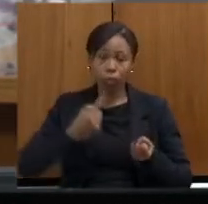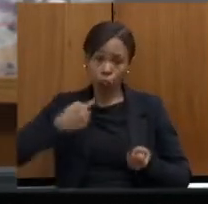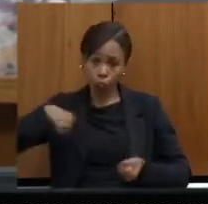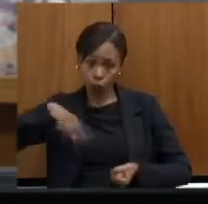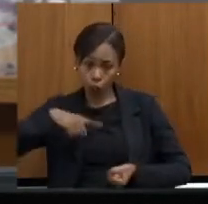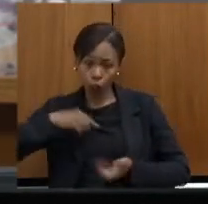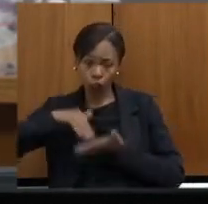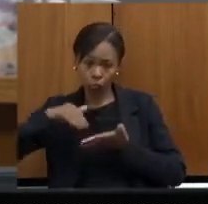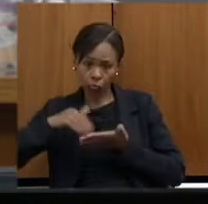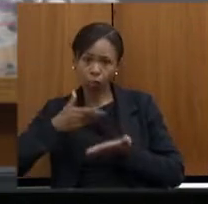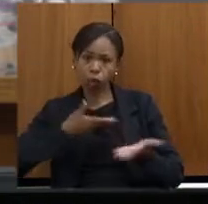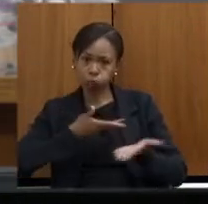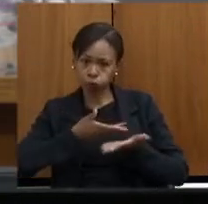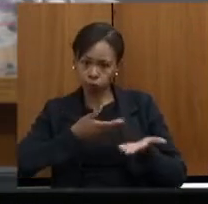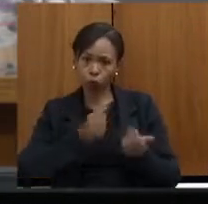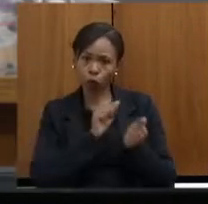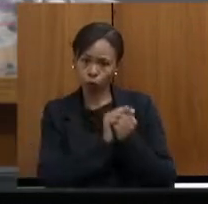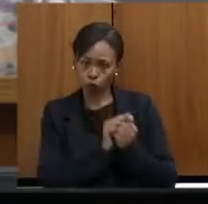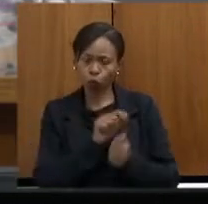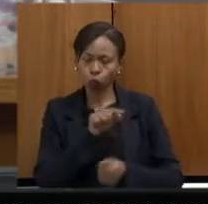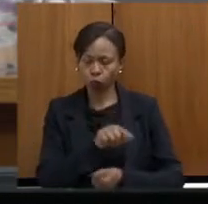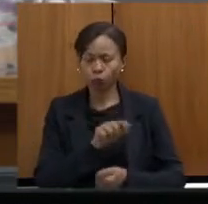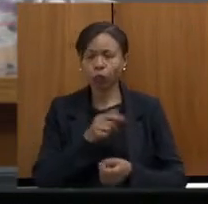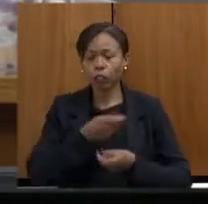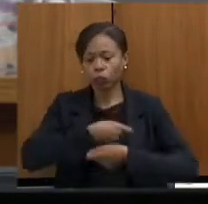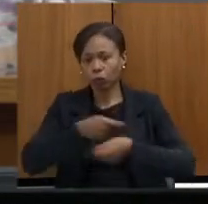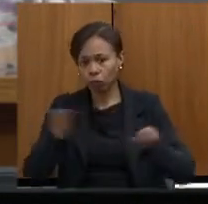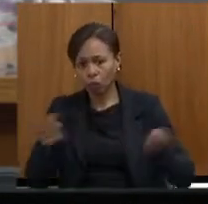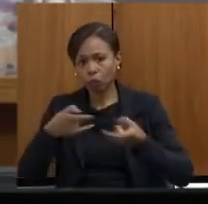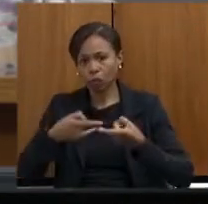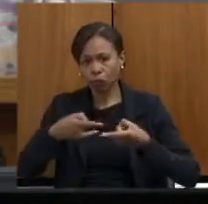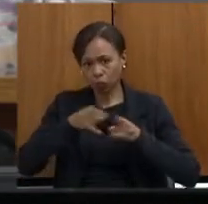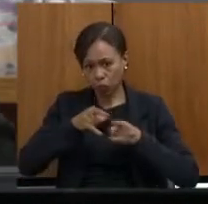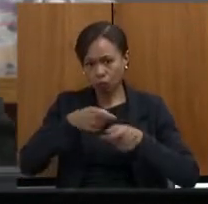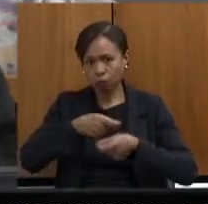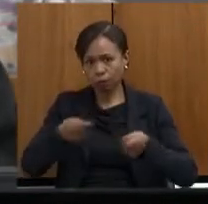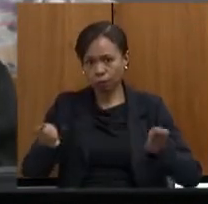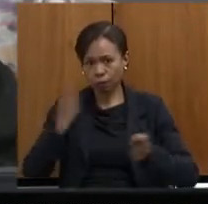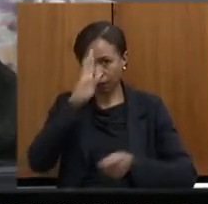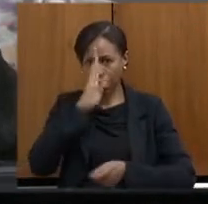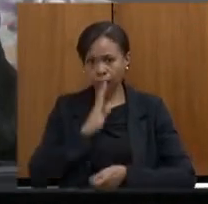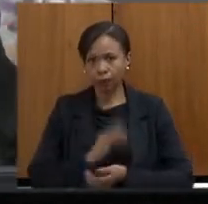desse processo de distribuição de absorventes.